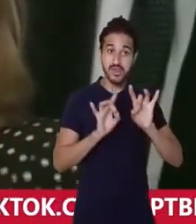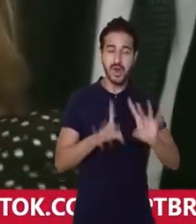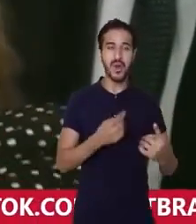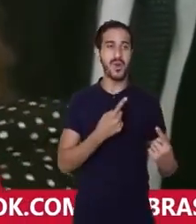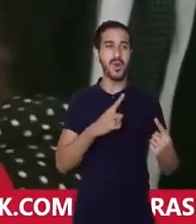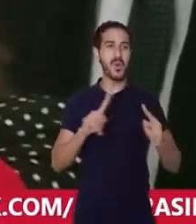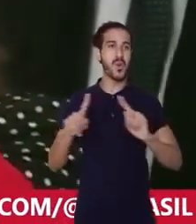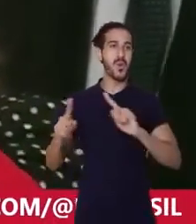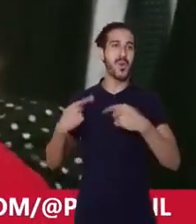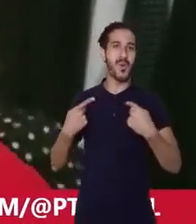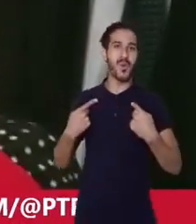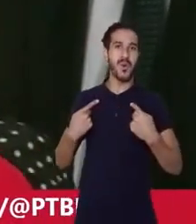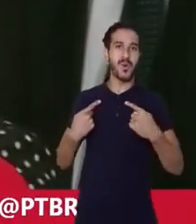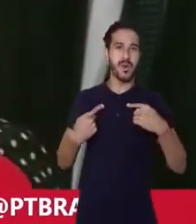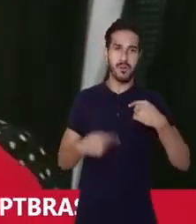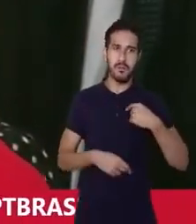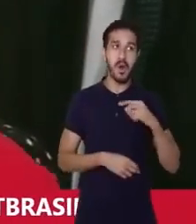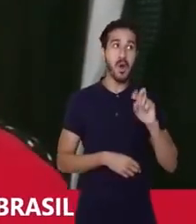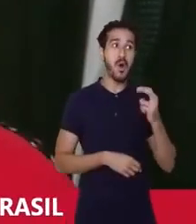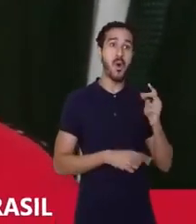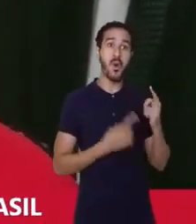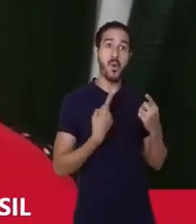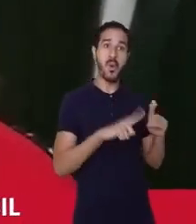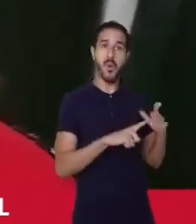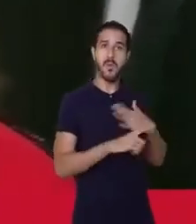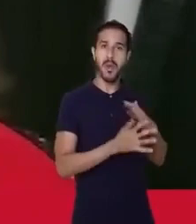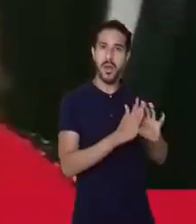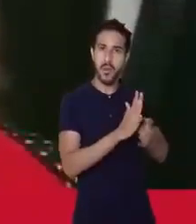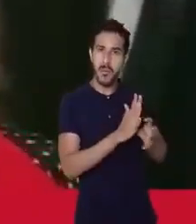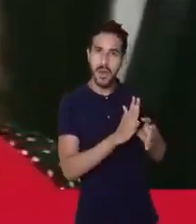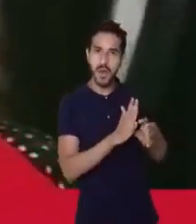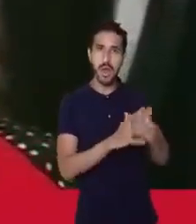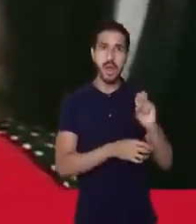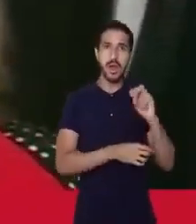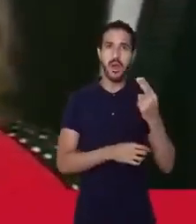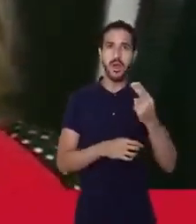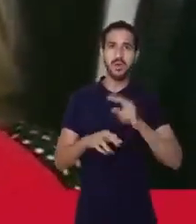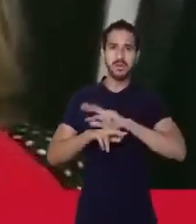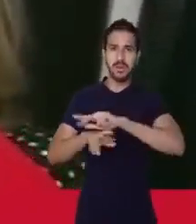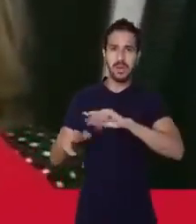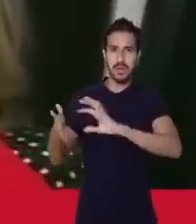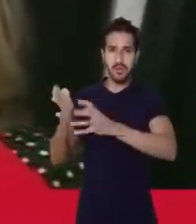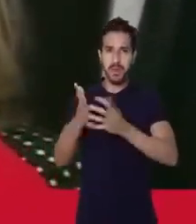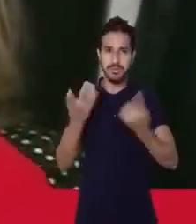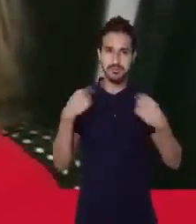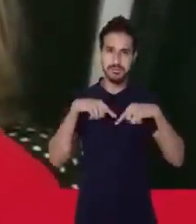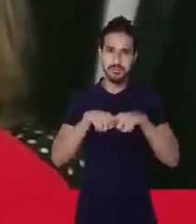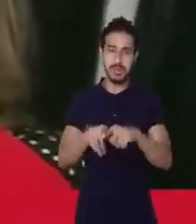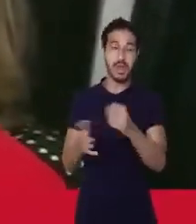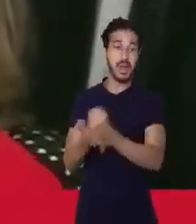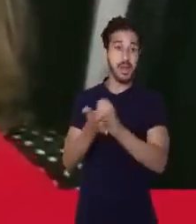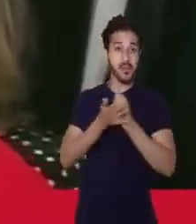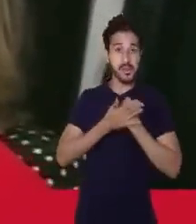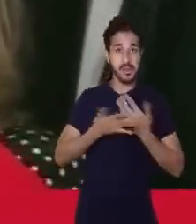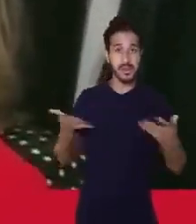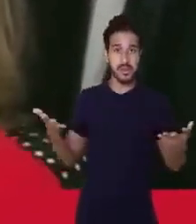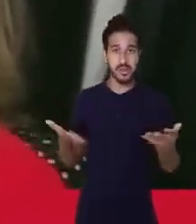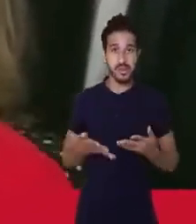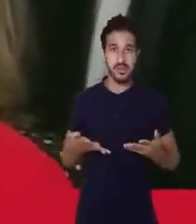cometido apenas contra mim e contra o meu partido ou os partidos aliados que me apoiam